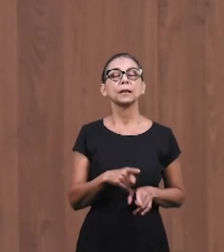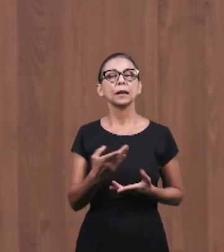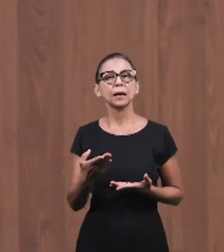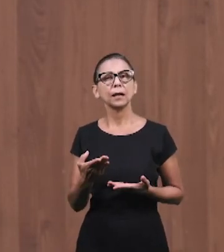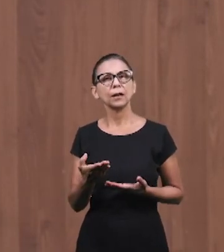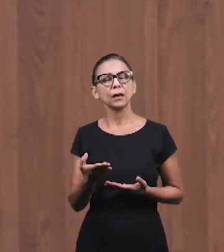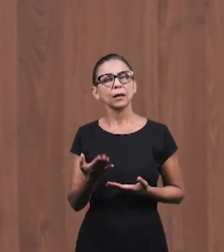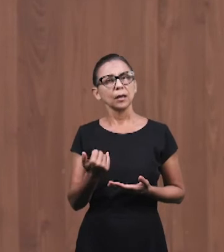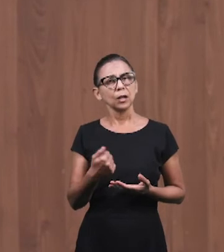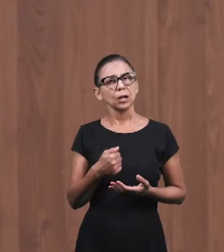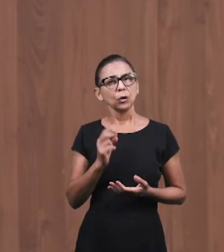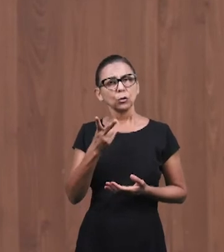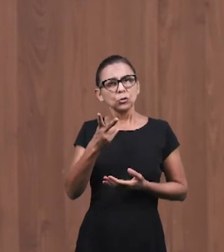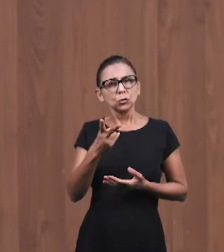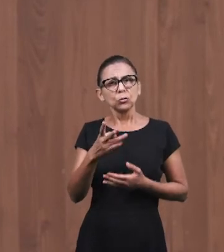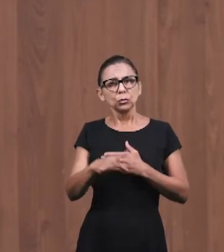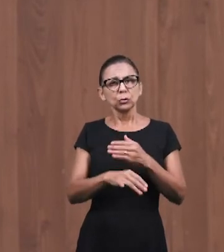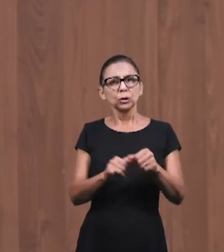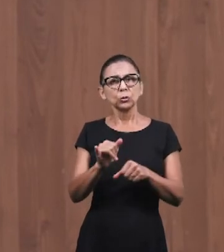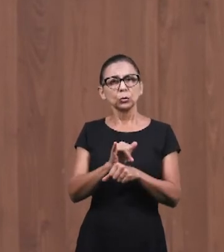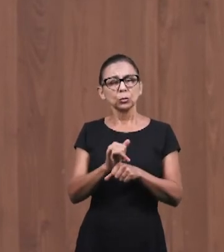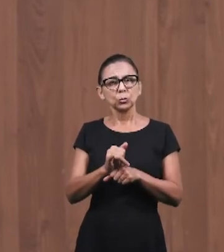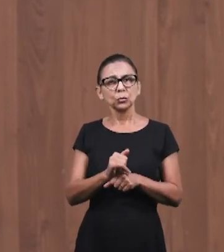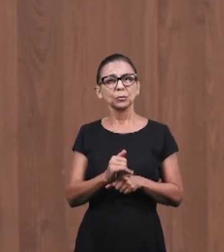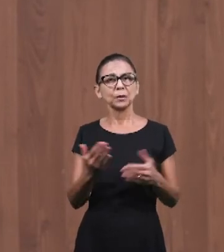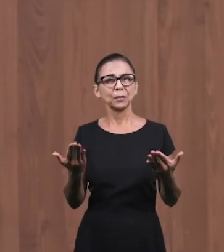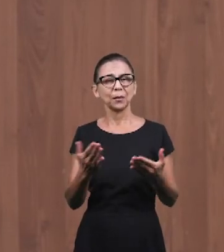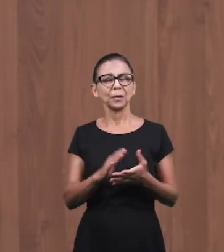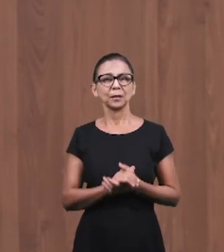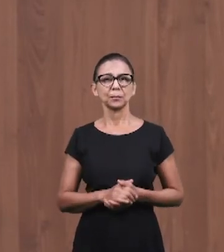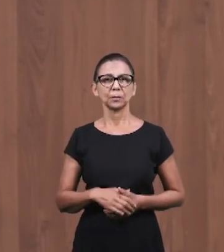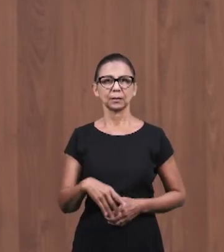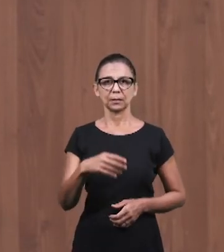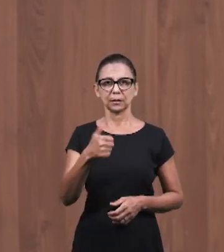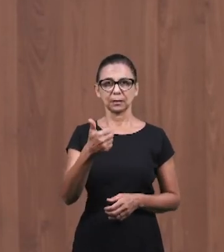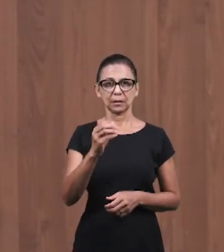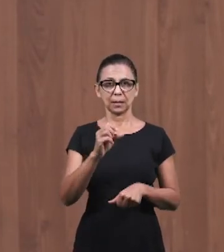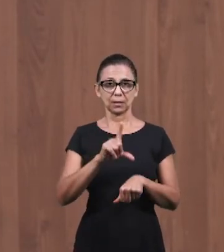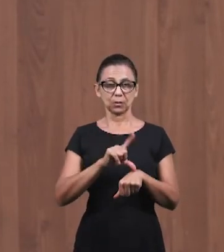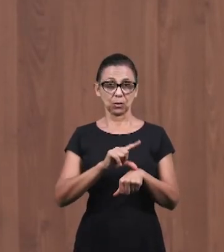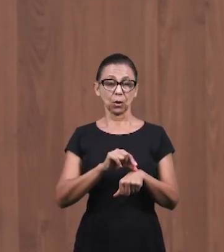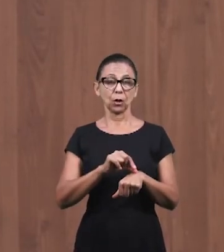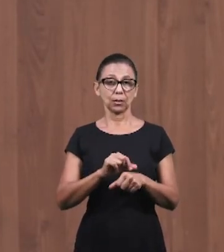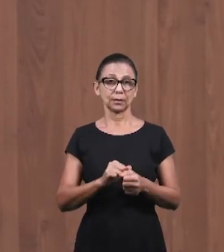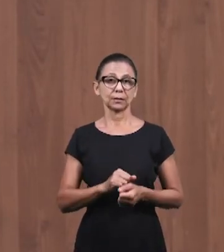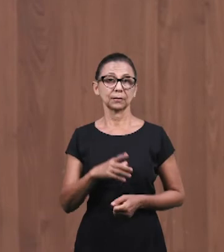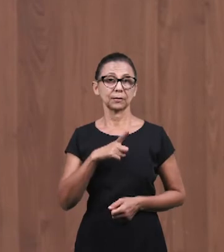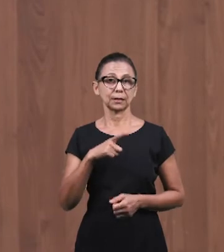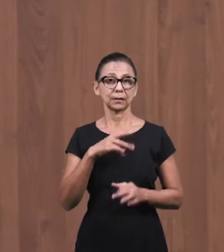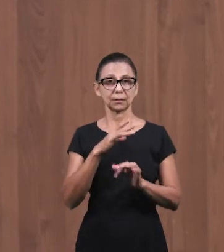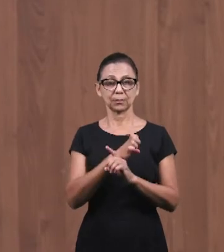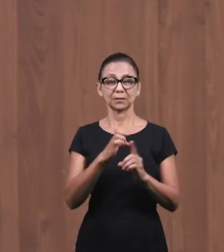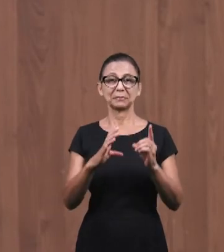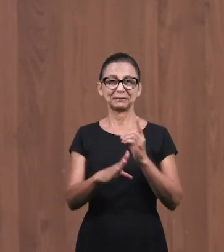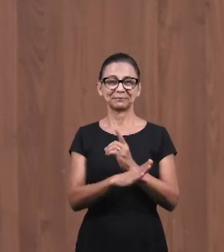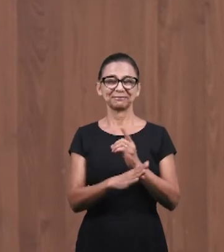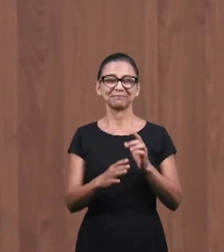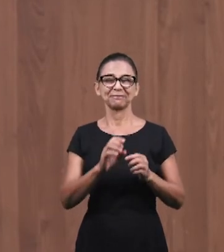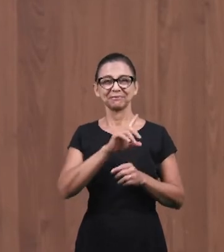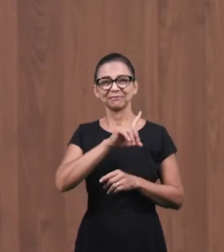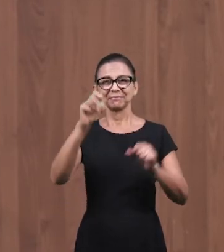permaneçam conosco no nosso canal de YouTube nesta manhã, porque daqui a pouco, às 10 horas da manhã, nós teremos a apresentação da Escola Bíblica